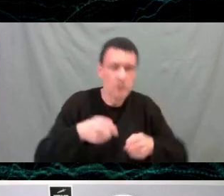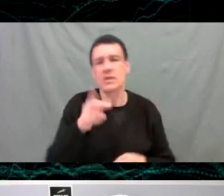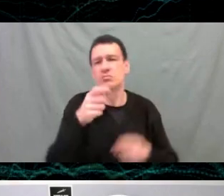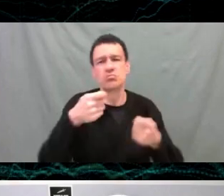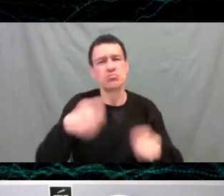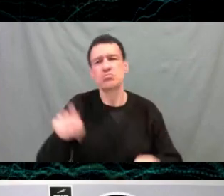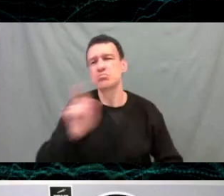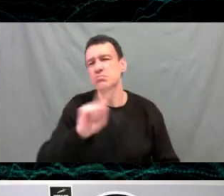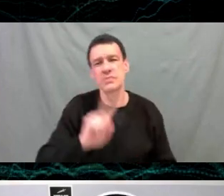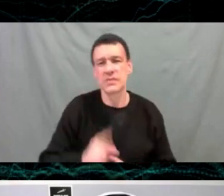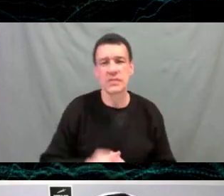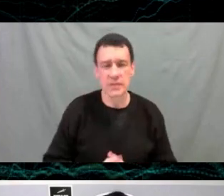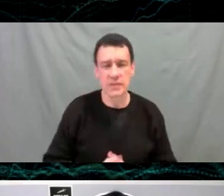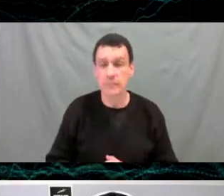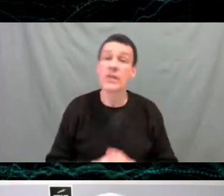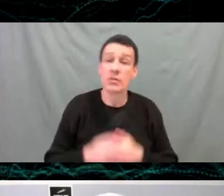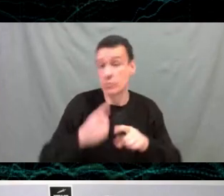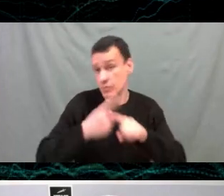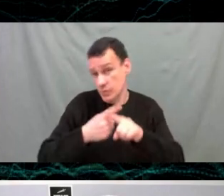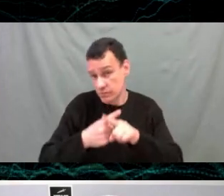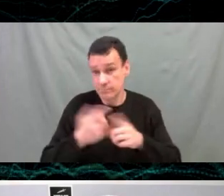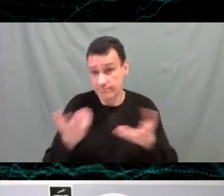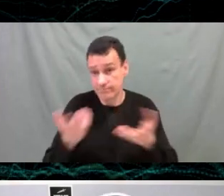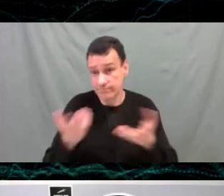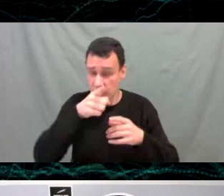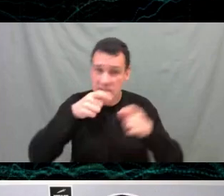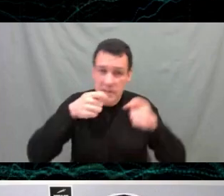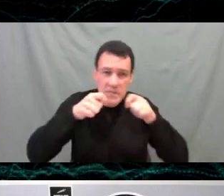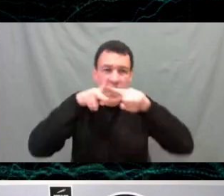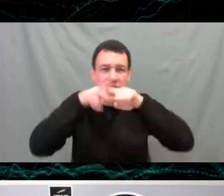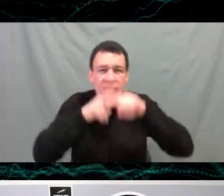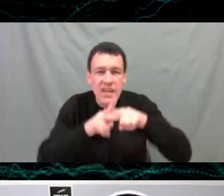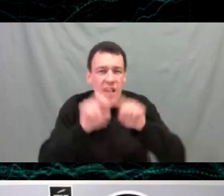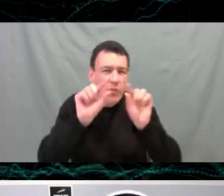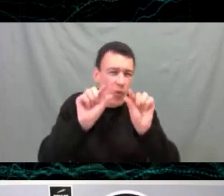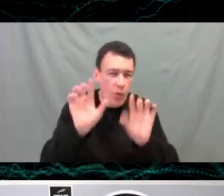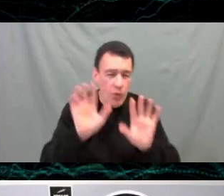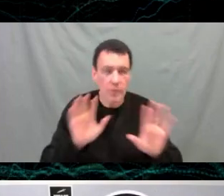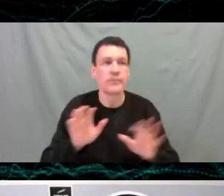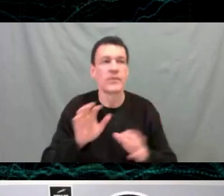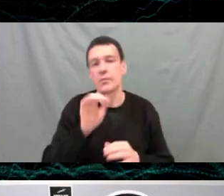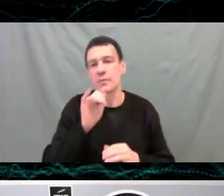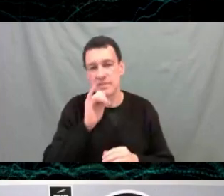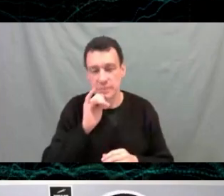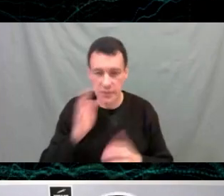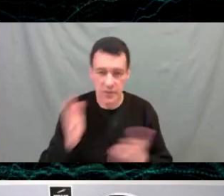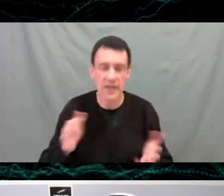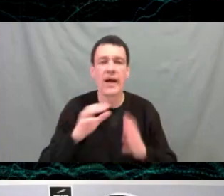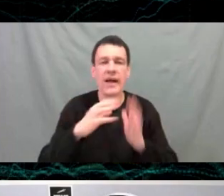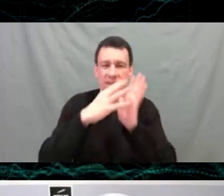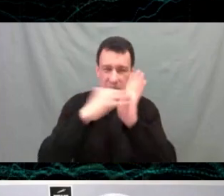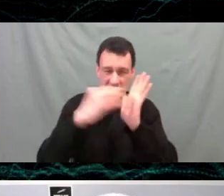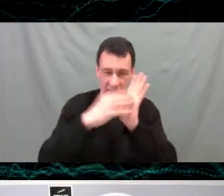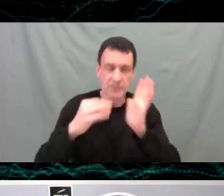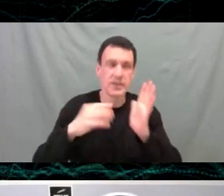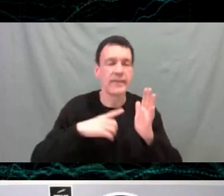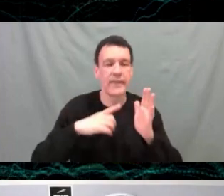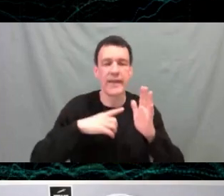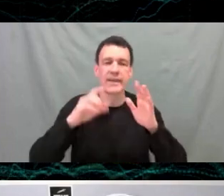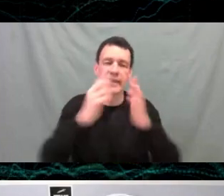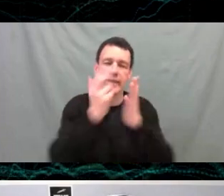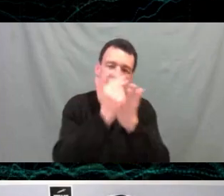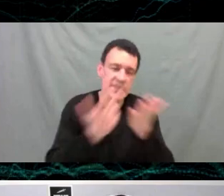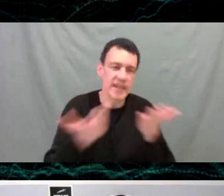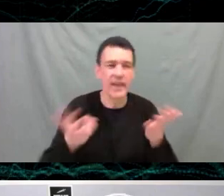vai precisar refinar algumas coisas. Patrícia, que coisas? Os seus templates, eles vêm com itens, vêm com gráficos, vêm com uma série de coisas